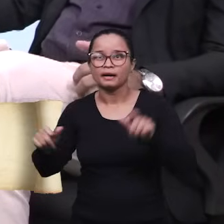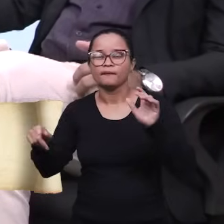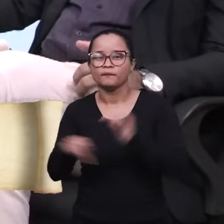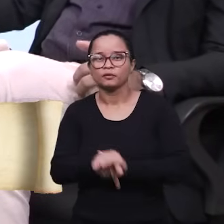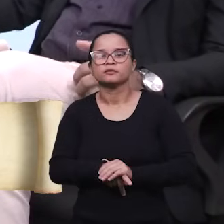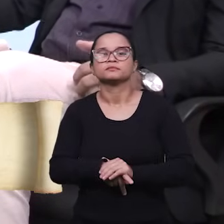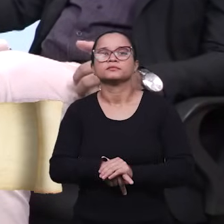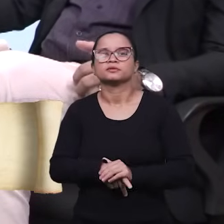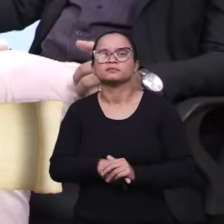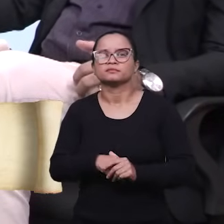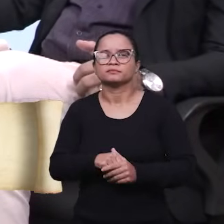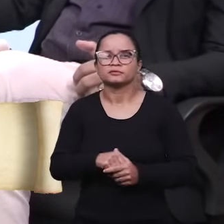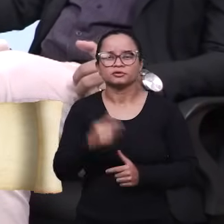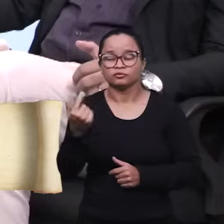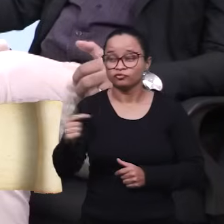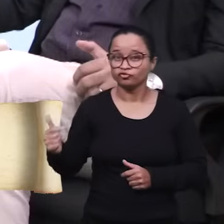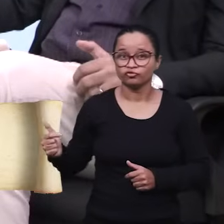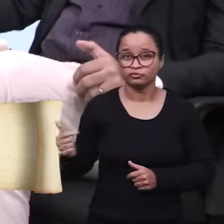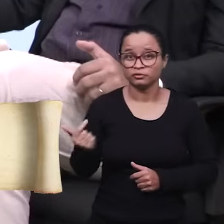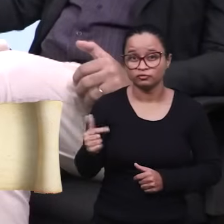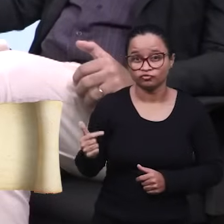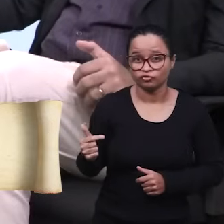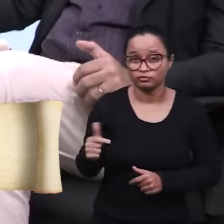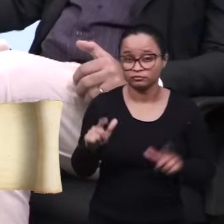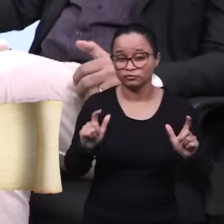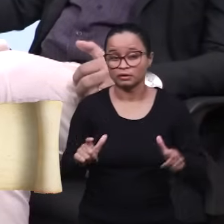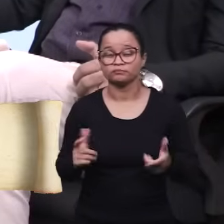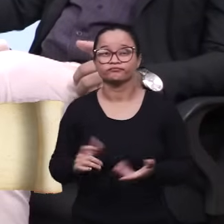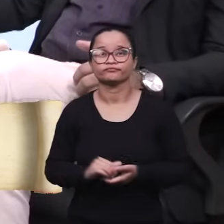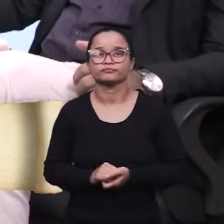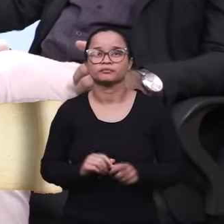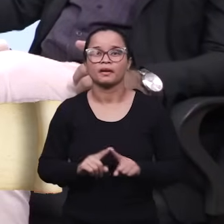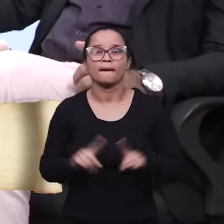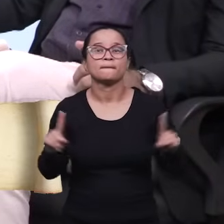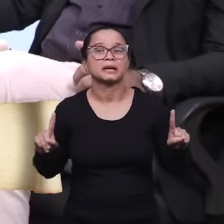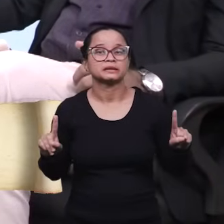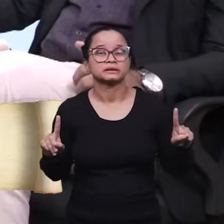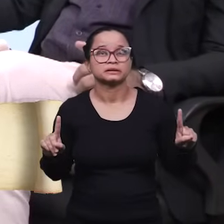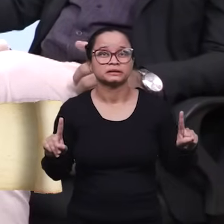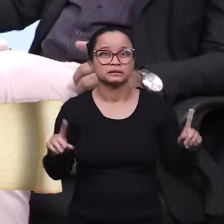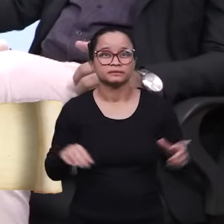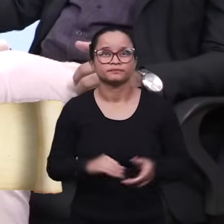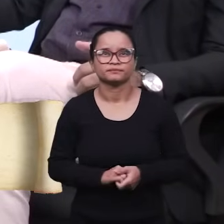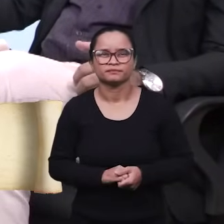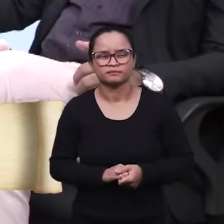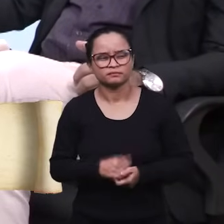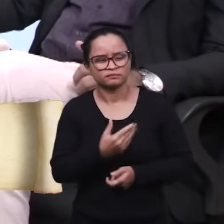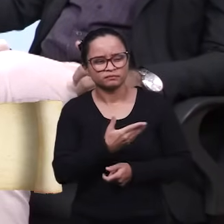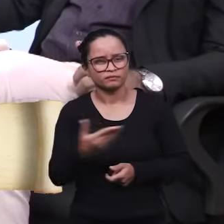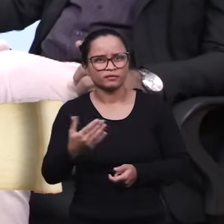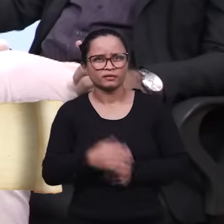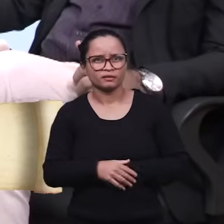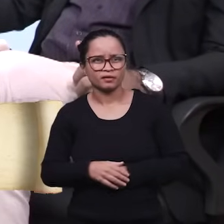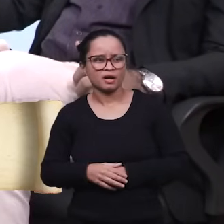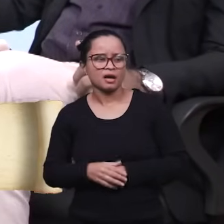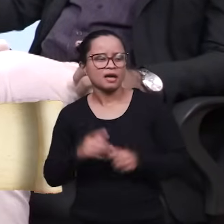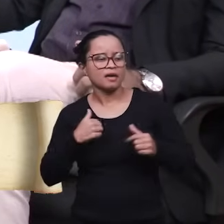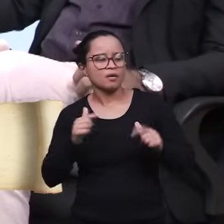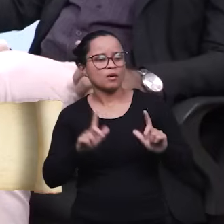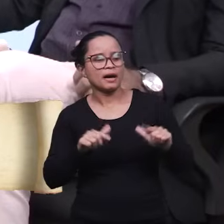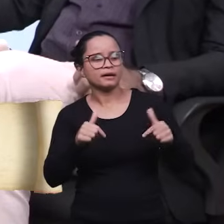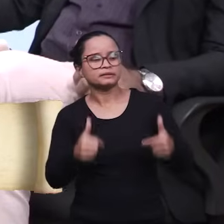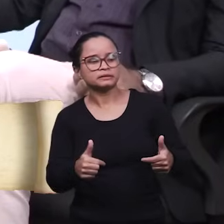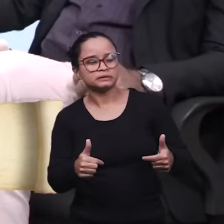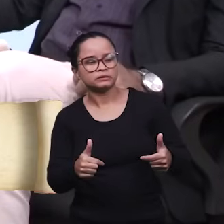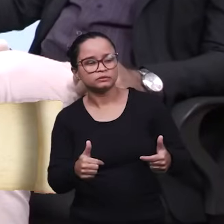Vinícius disse aqui, não tinha nenhuma sinagoga lá, mas a palavra dele disse: senhores, que devo fazer